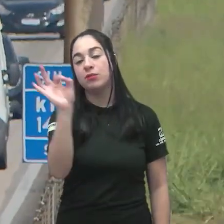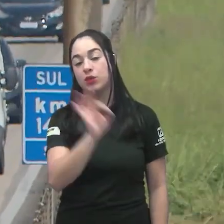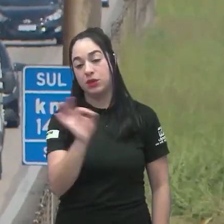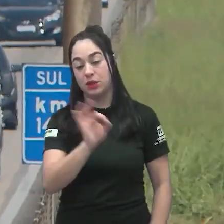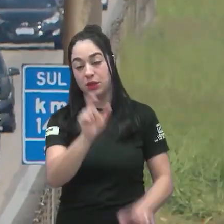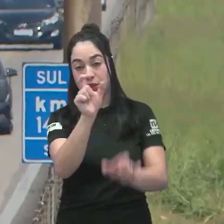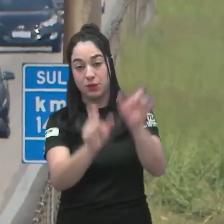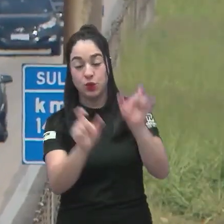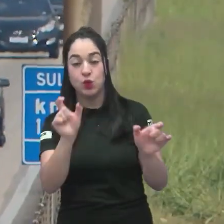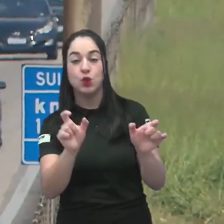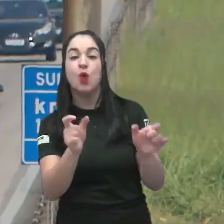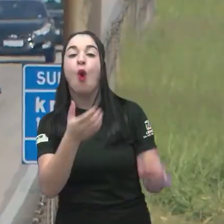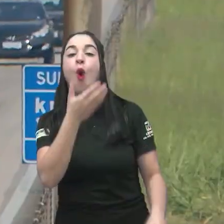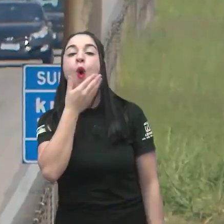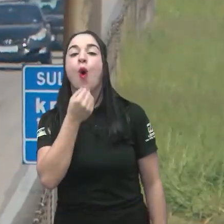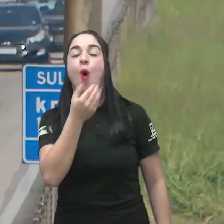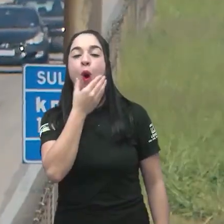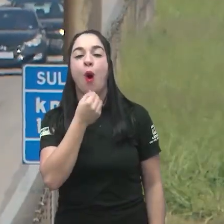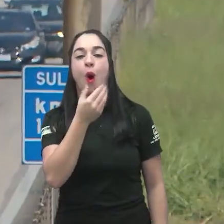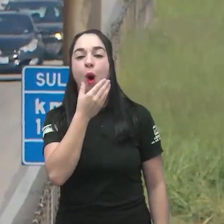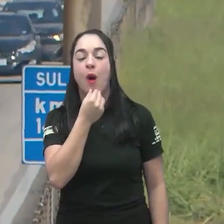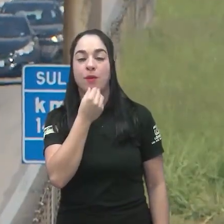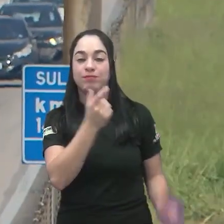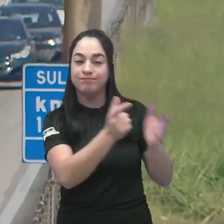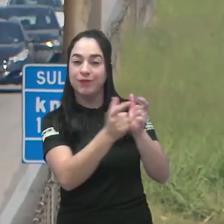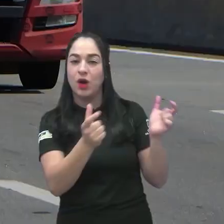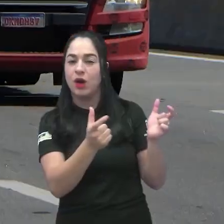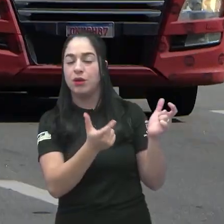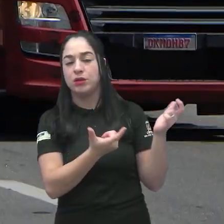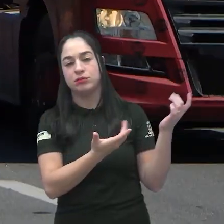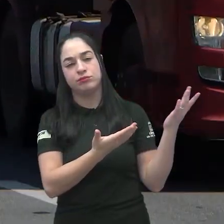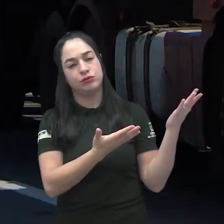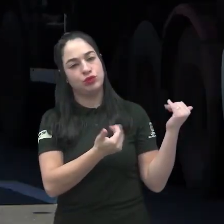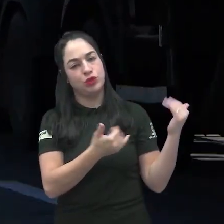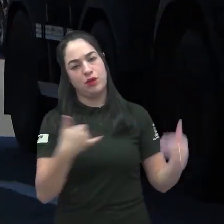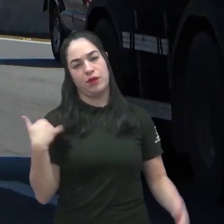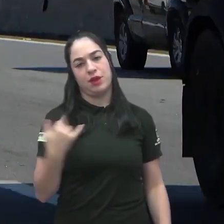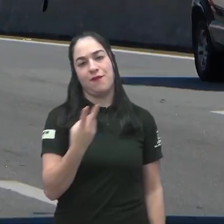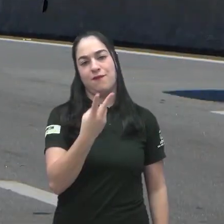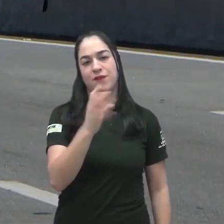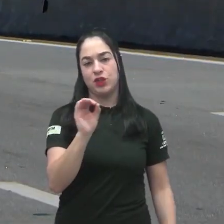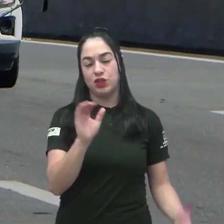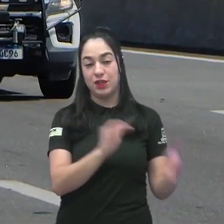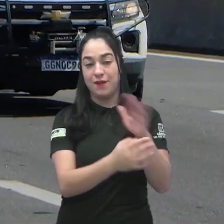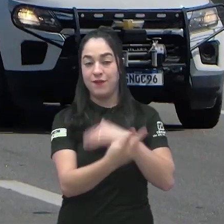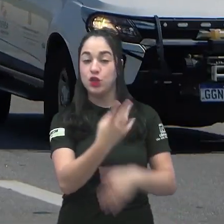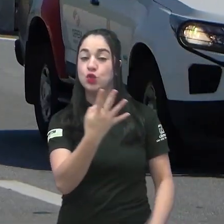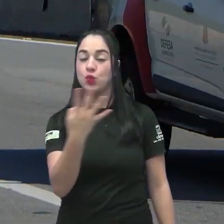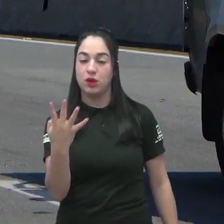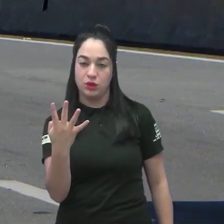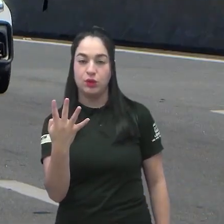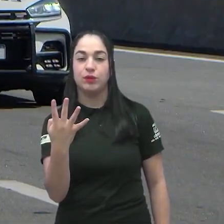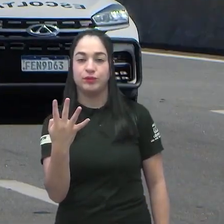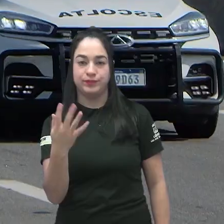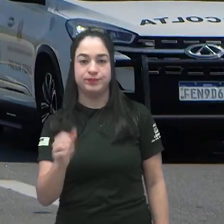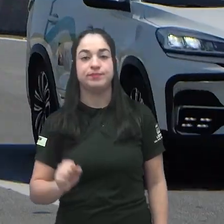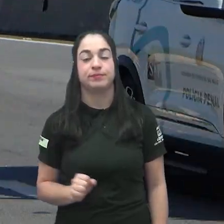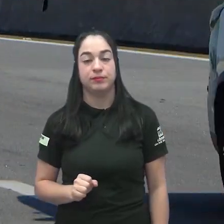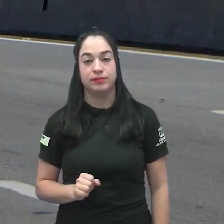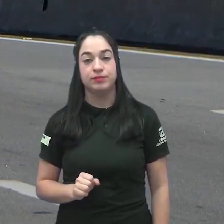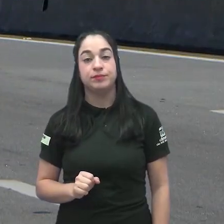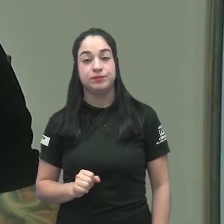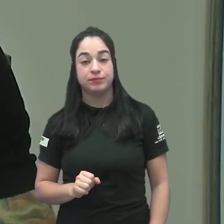quase 80% das vítimas são homens e a maior parte deles em idade de 20 a